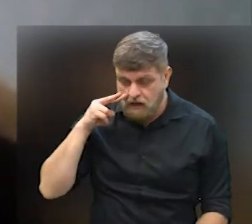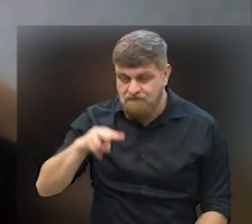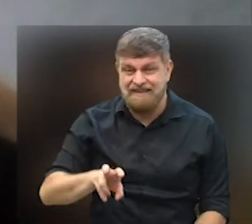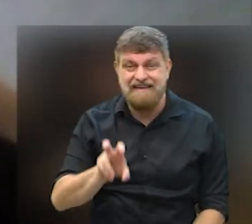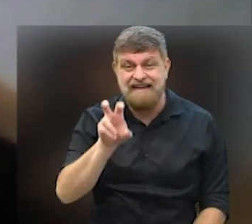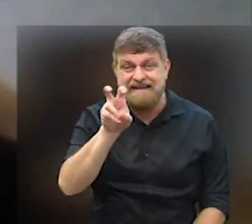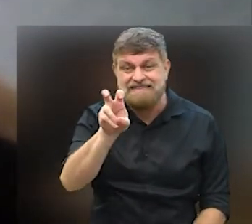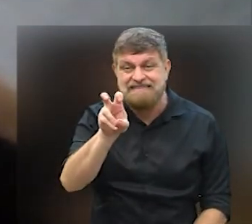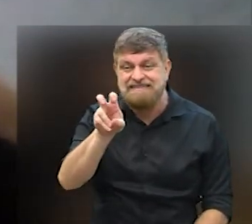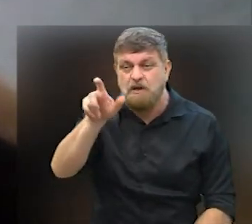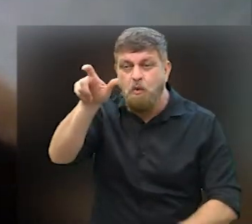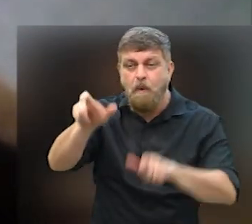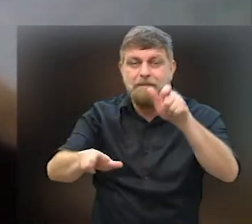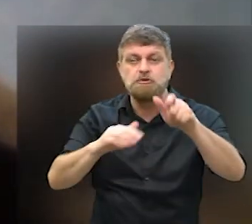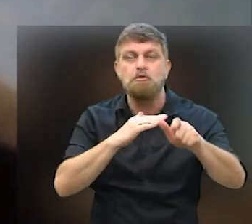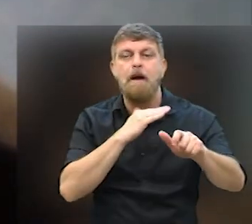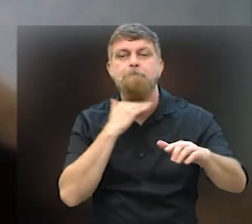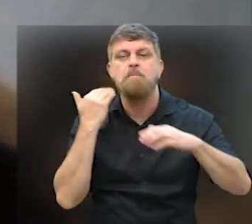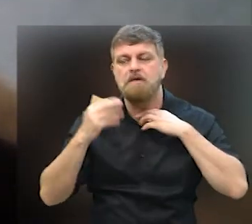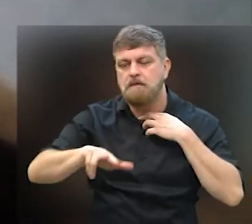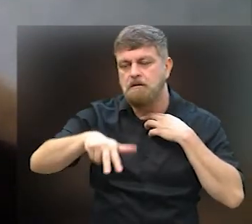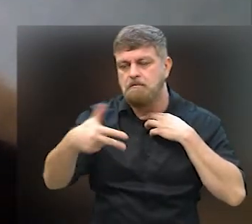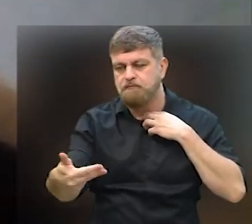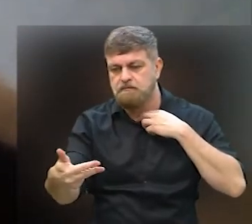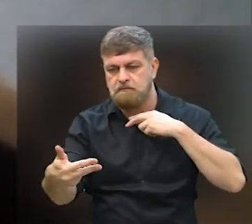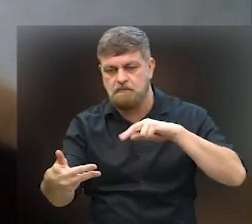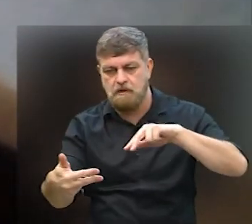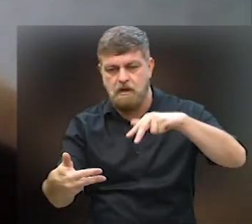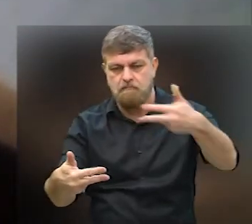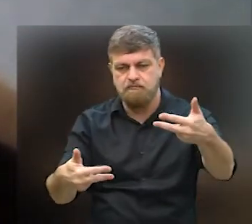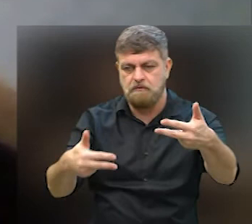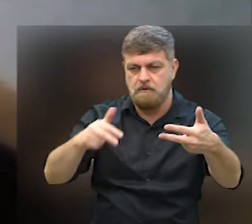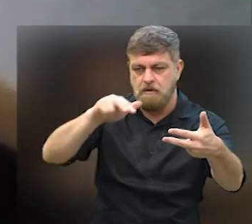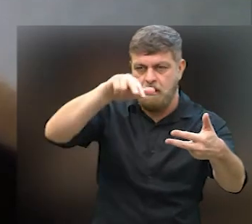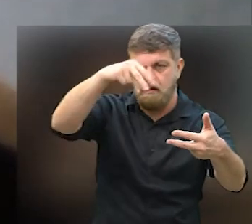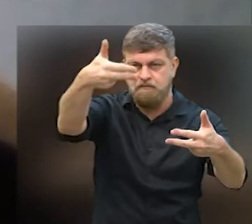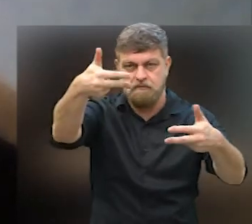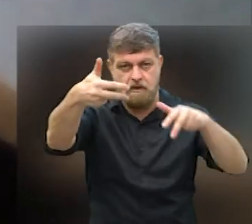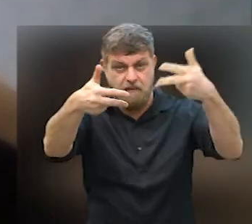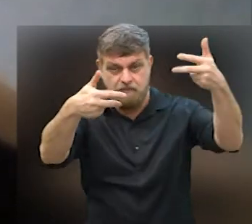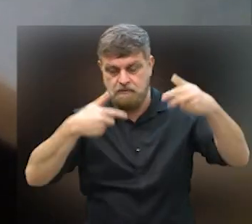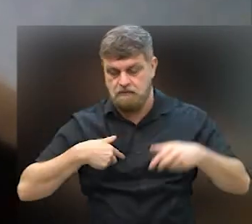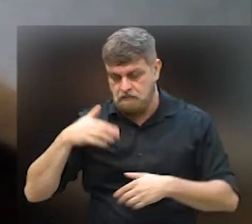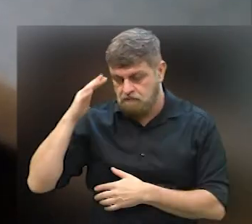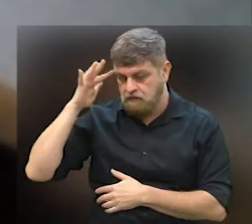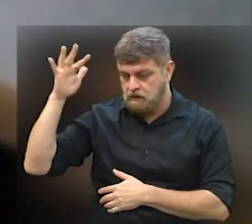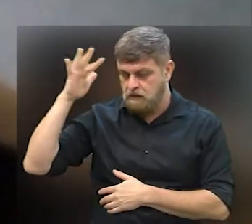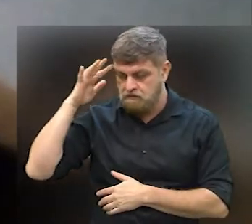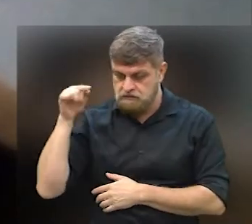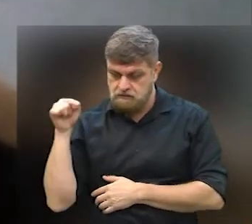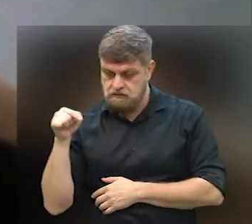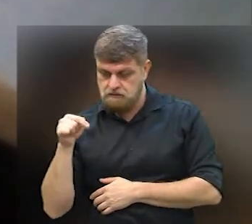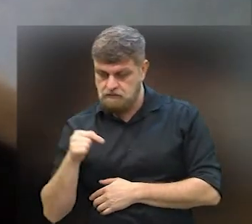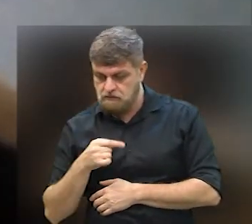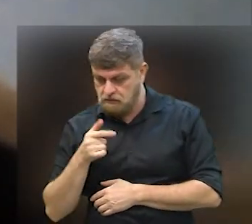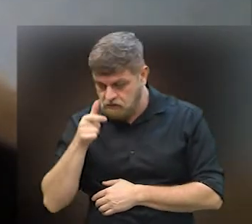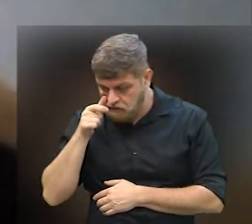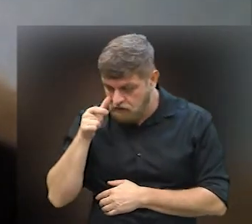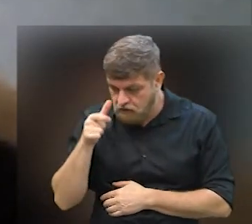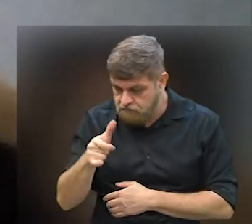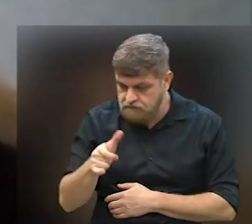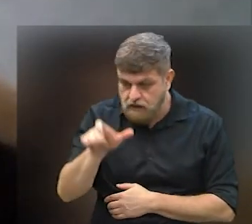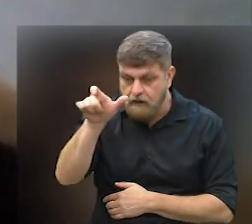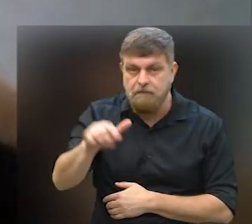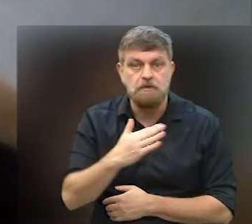por 5 corpos, né? Por 5 pessoas que faleceram nessa montanha. Nossa. Eu fiquei imaginando o